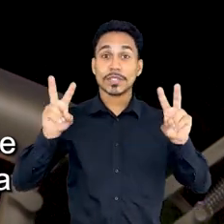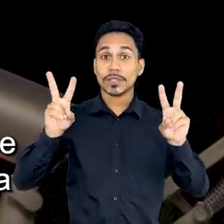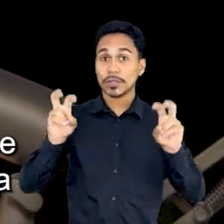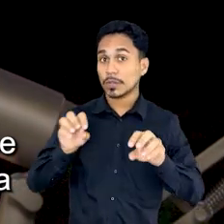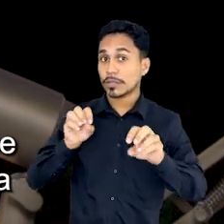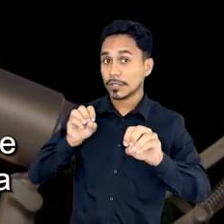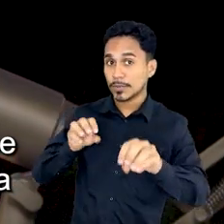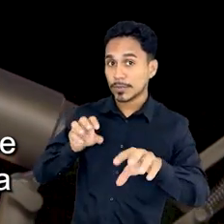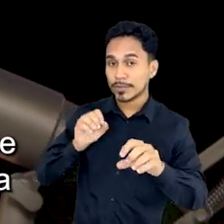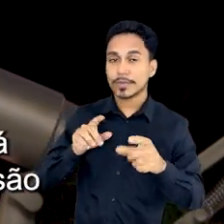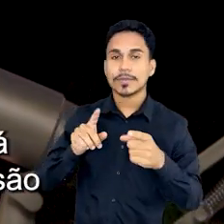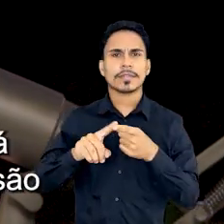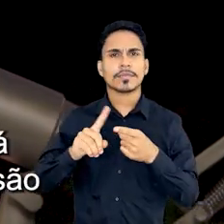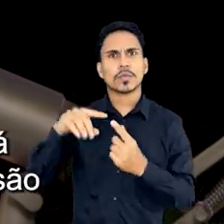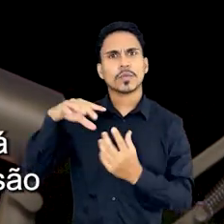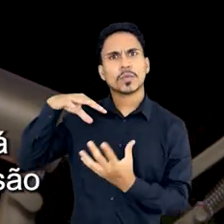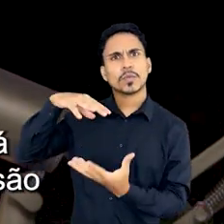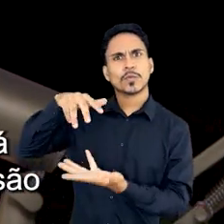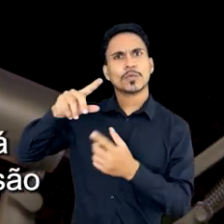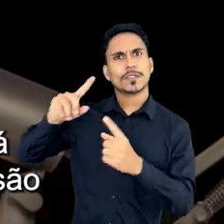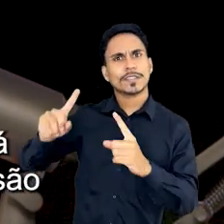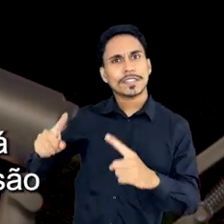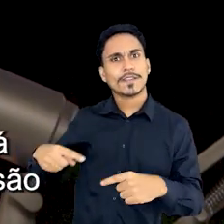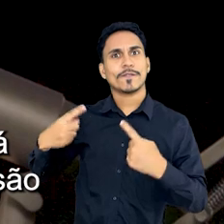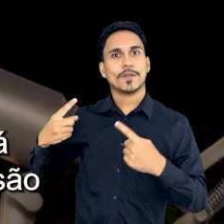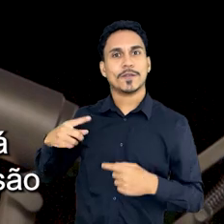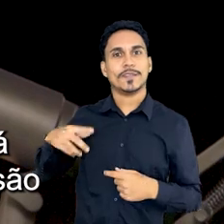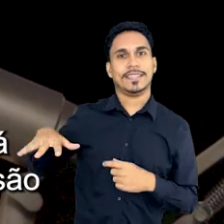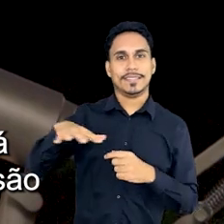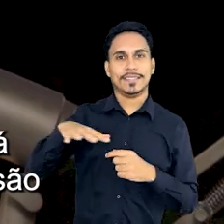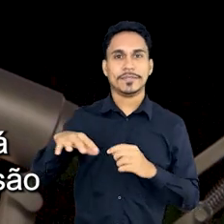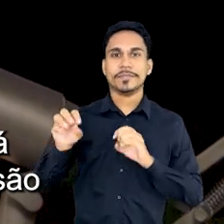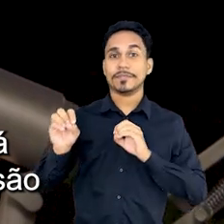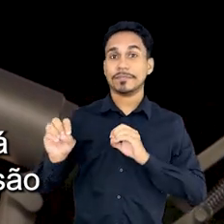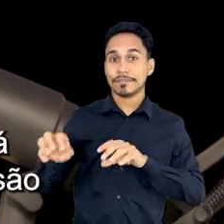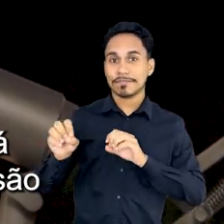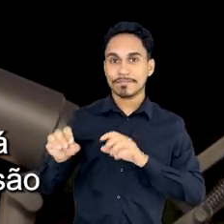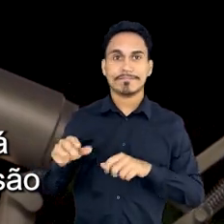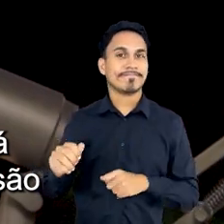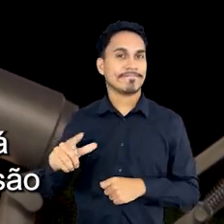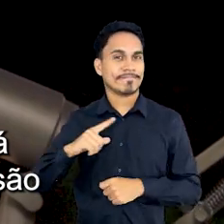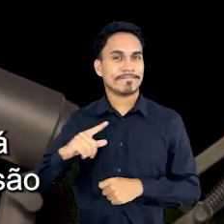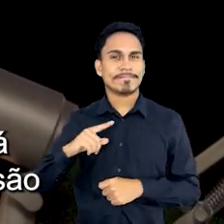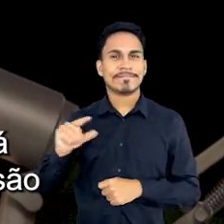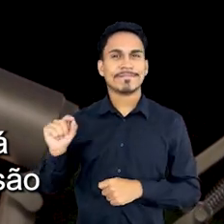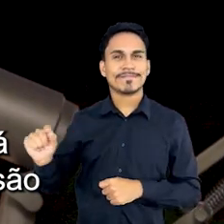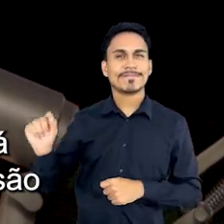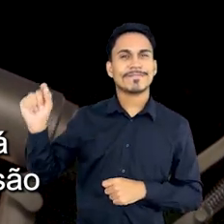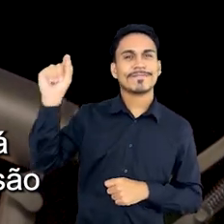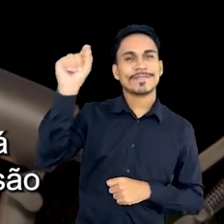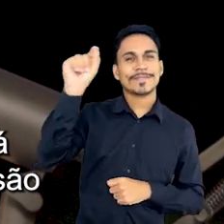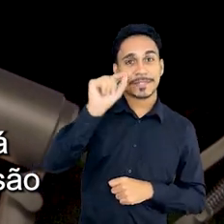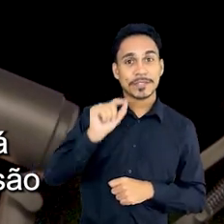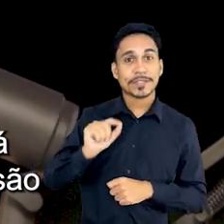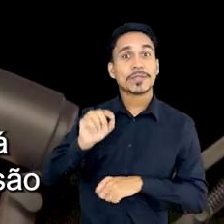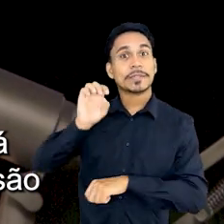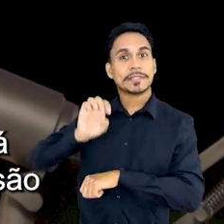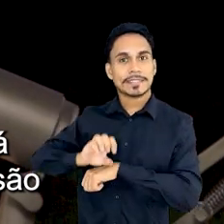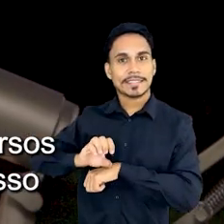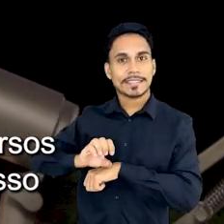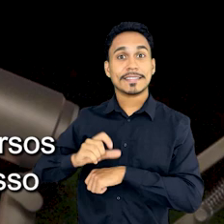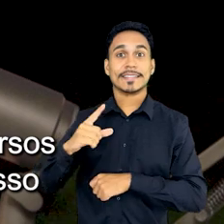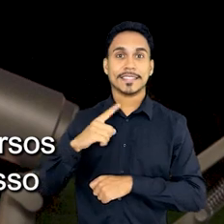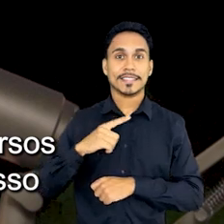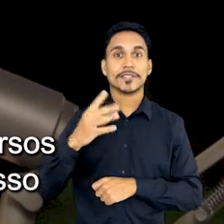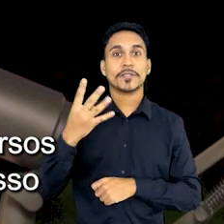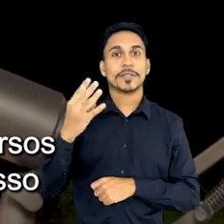desafios globais para ela o Instituto Federal do Espírito Santo está em todas as microrregiões do Estado Ao todo